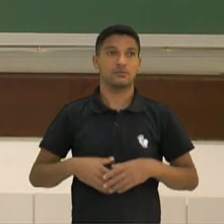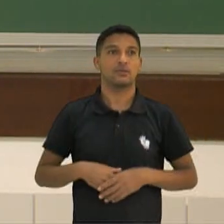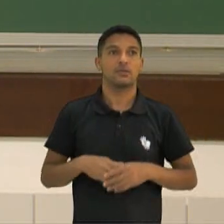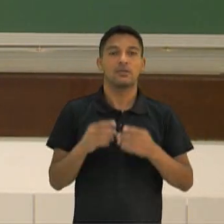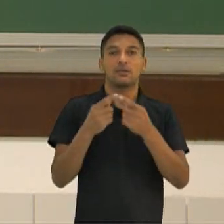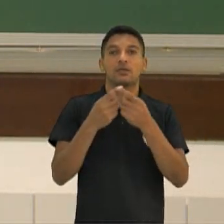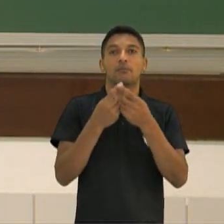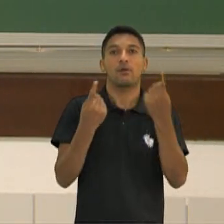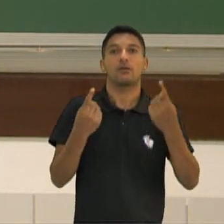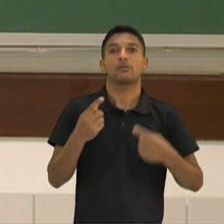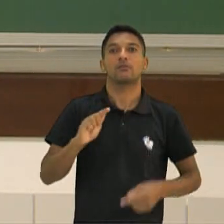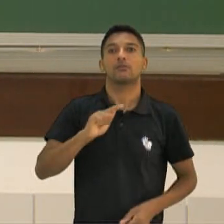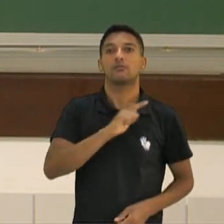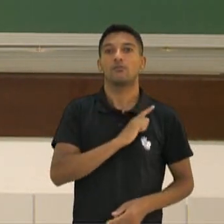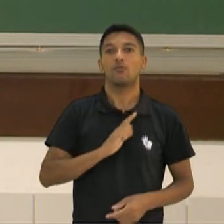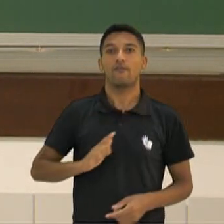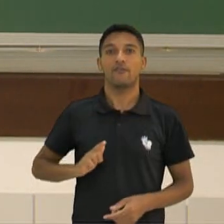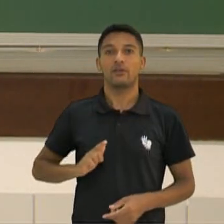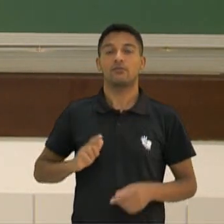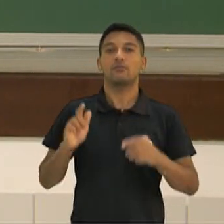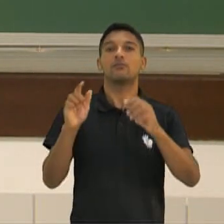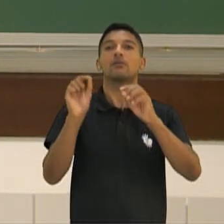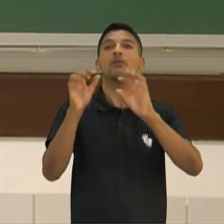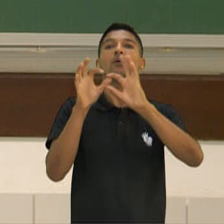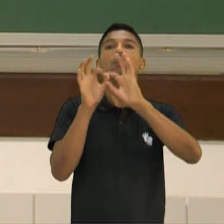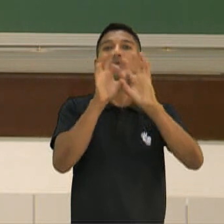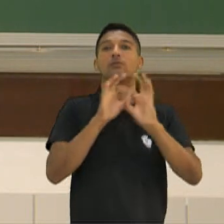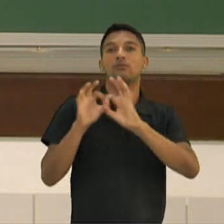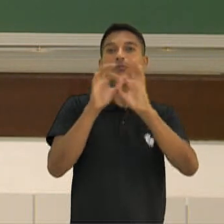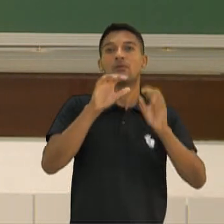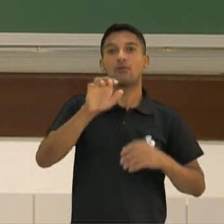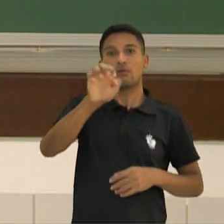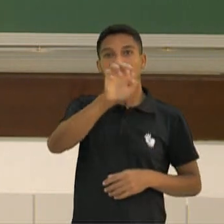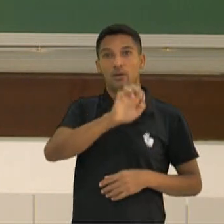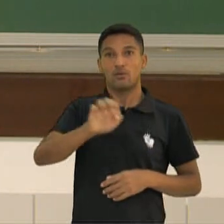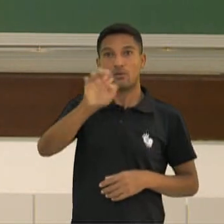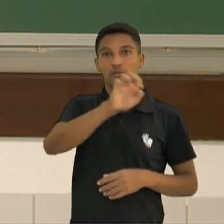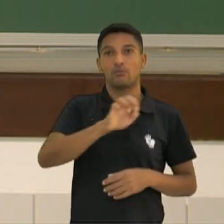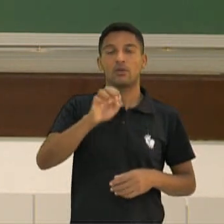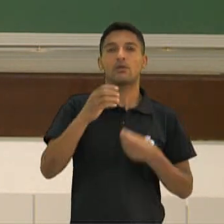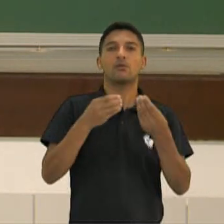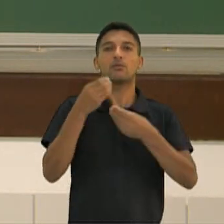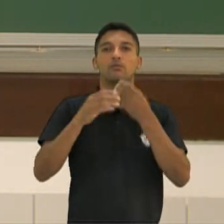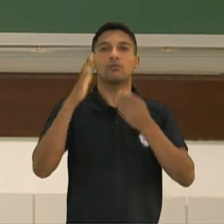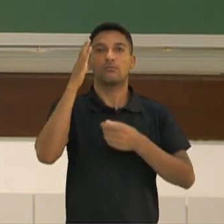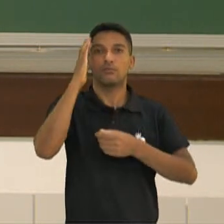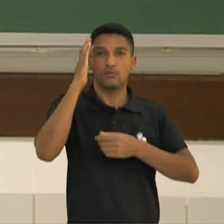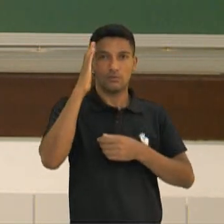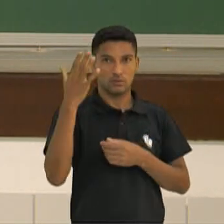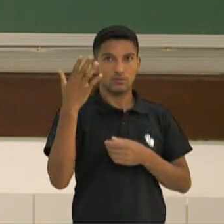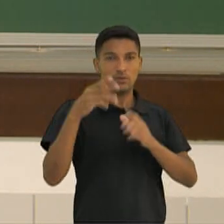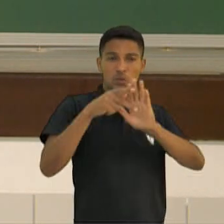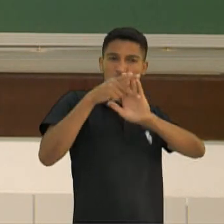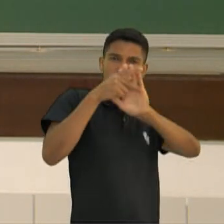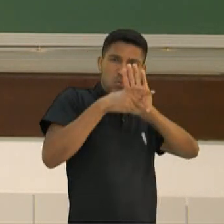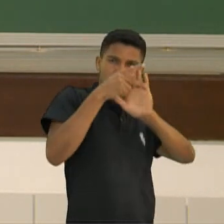encontrada pela União Europeia para esse plano Europa 2020, que já veio se desenvolvendo, né, e foi,